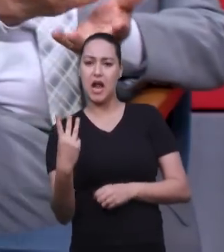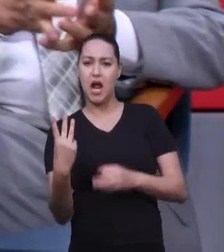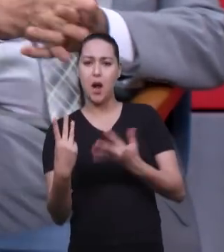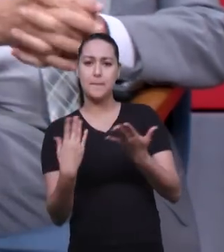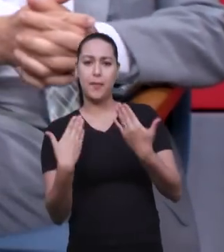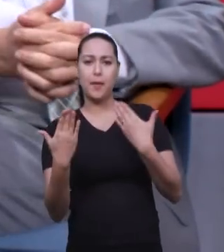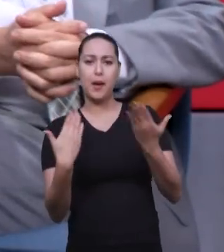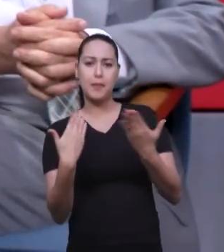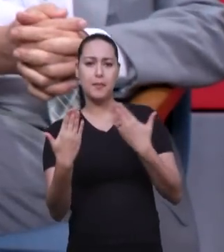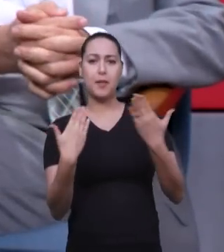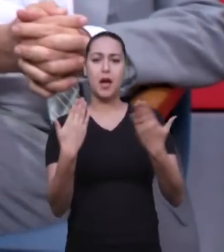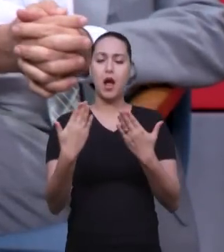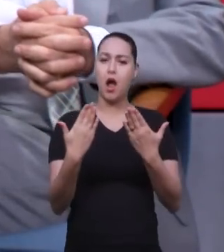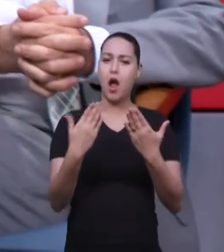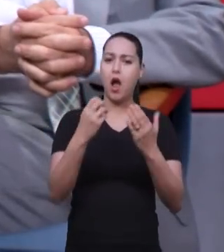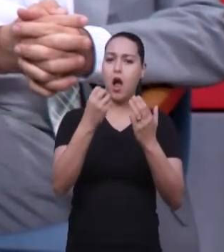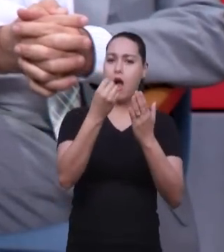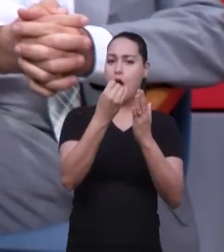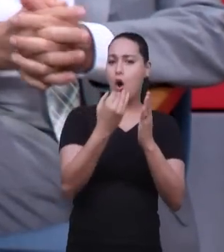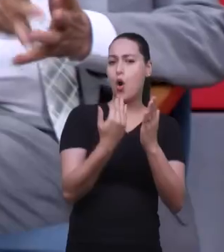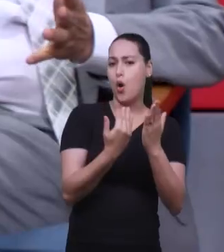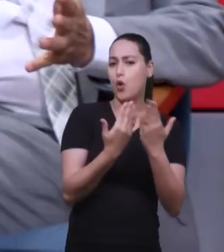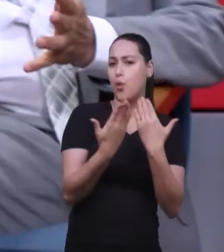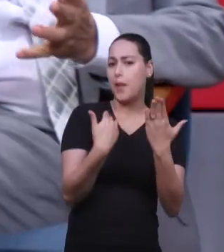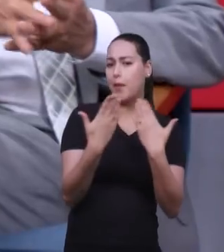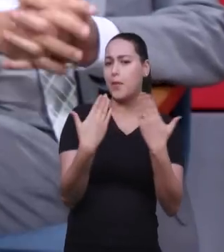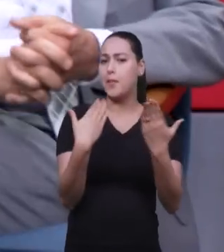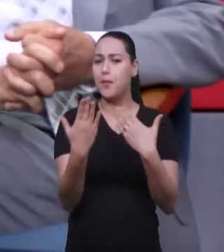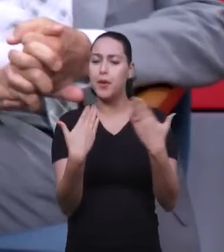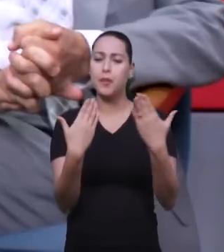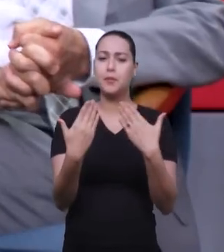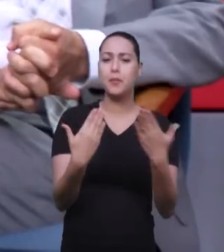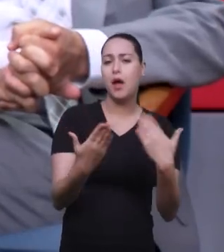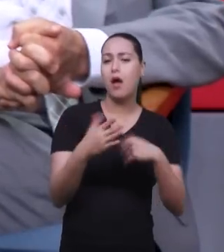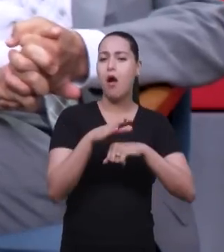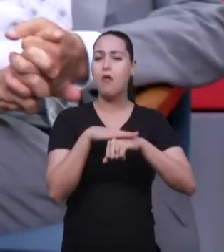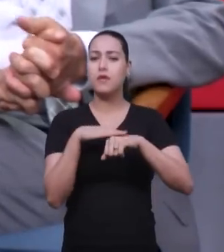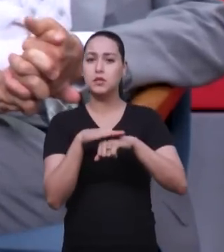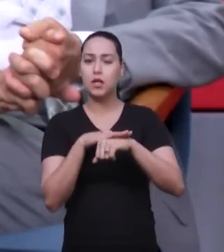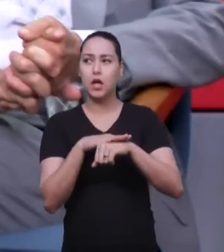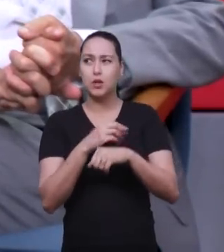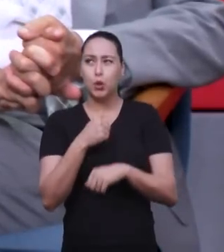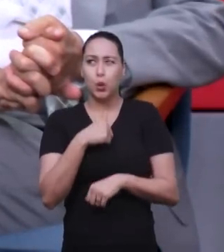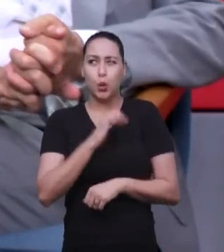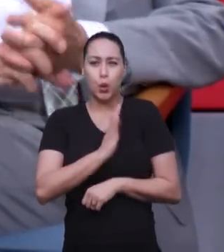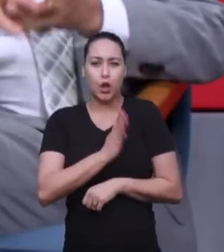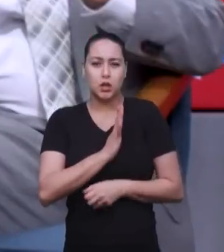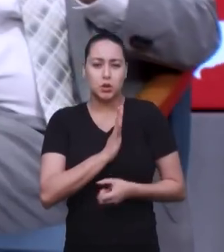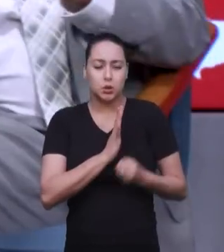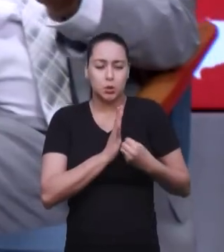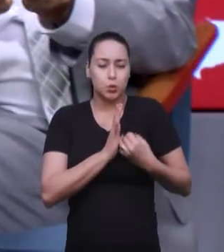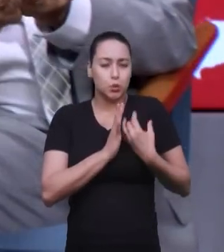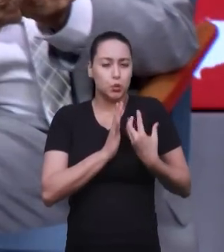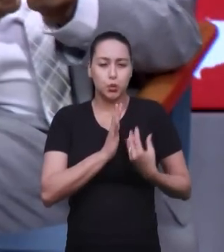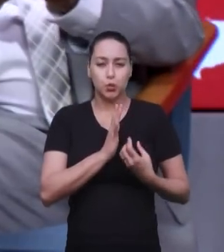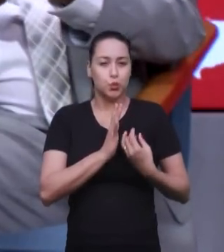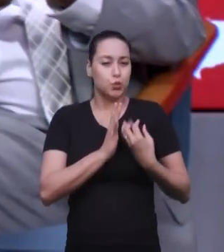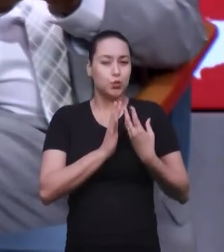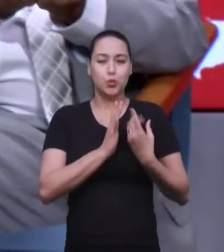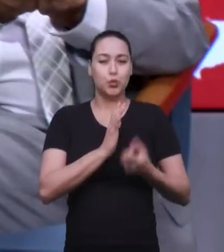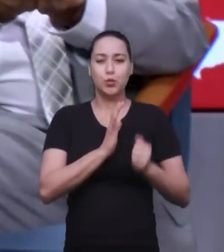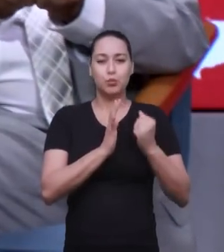expunha as Escrituras? Qual a lição que nós temos ali? O que é